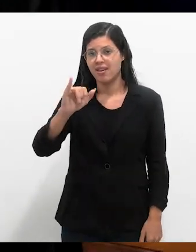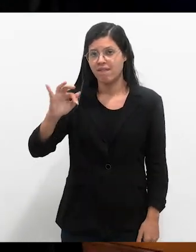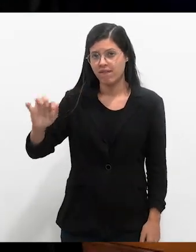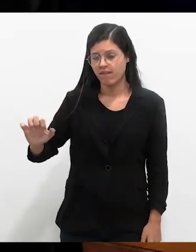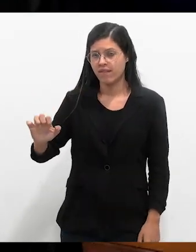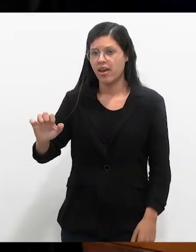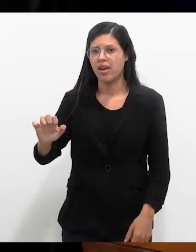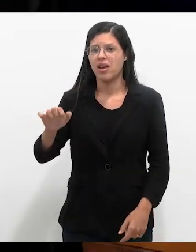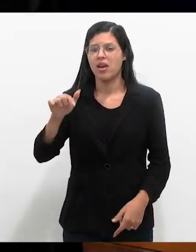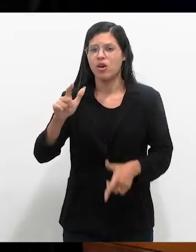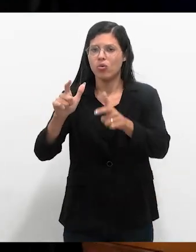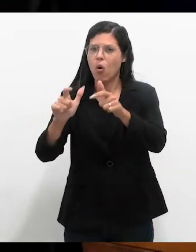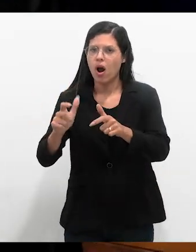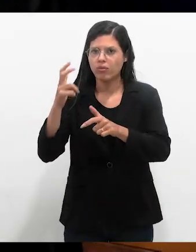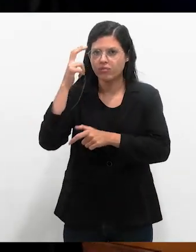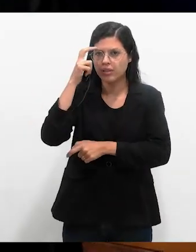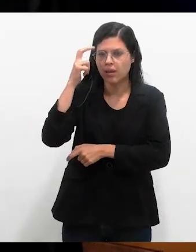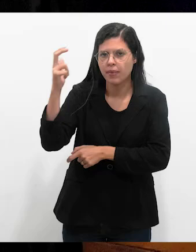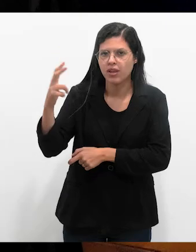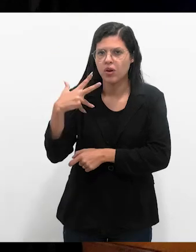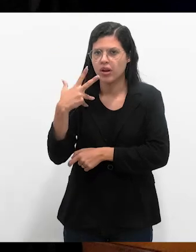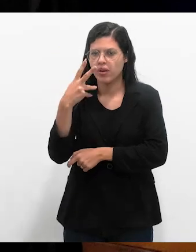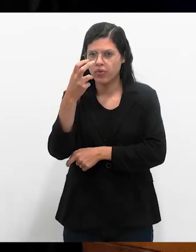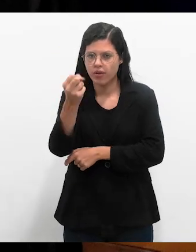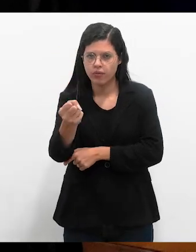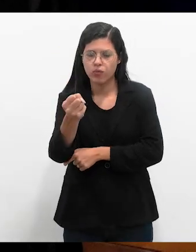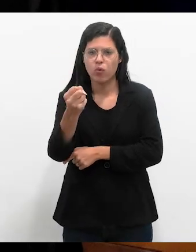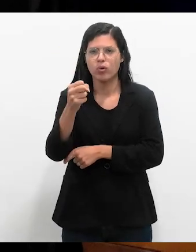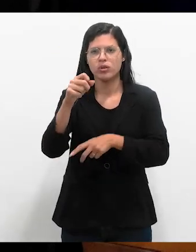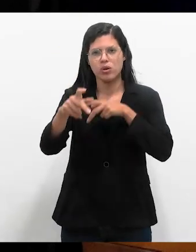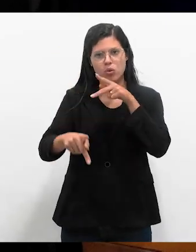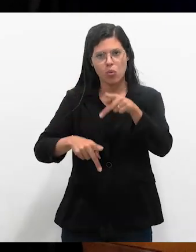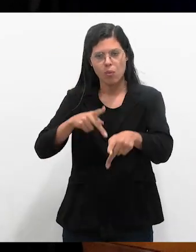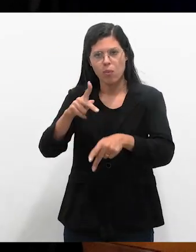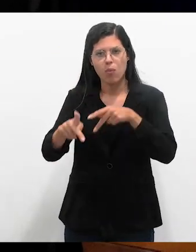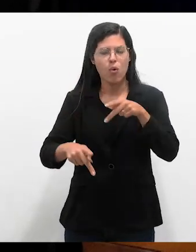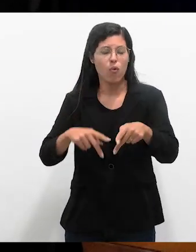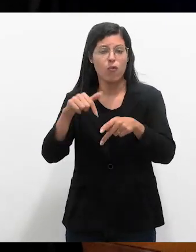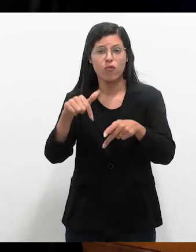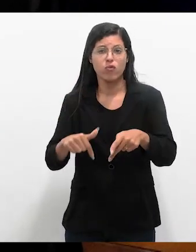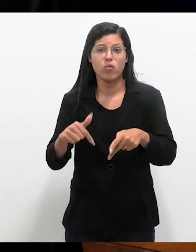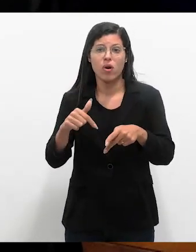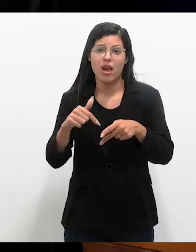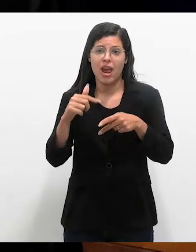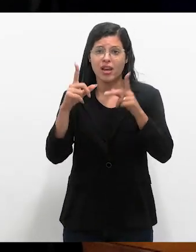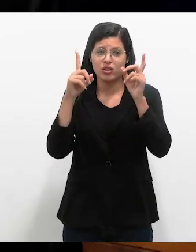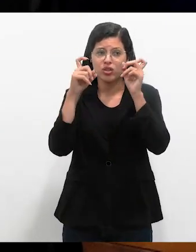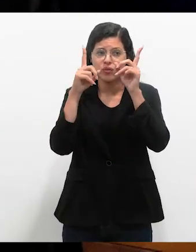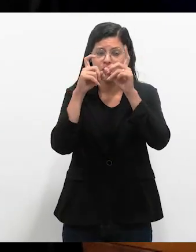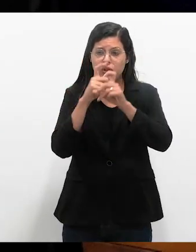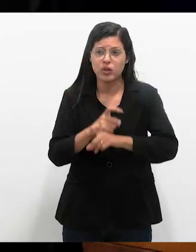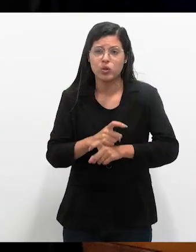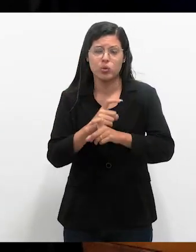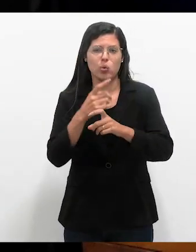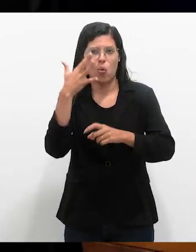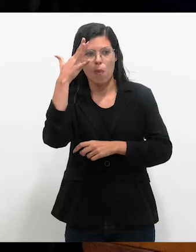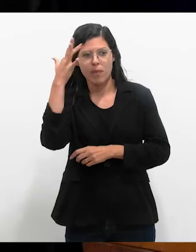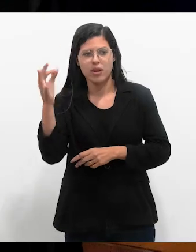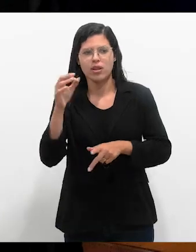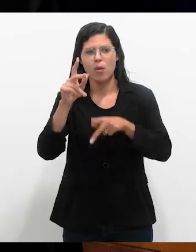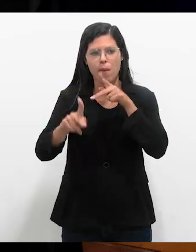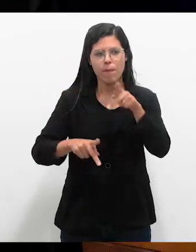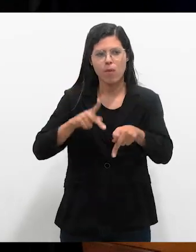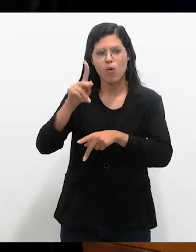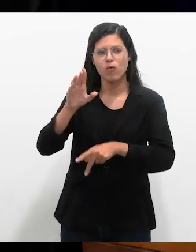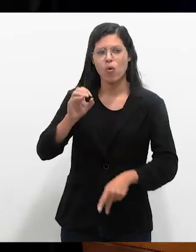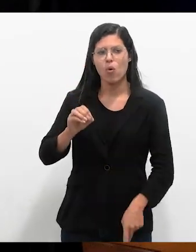berço da sabedoria, da força realmente do povo iorubano, é difícil compreender um povo iorubano como evangélico. Até